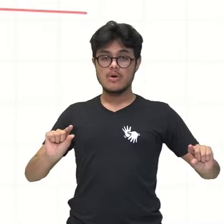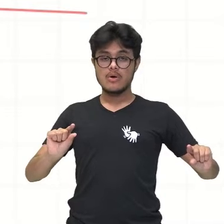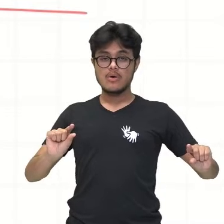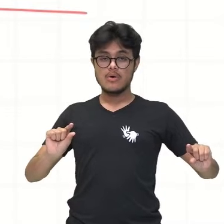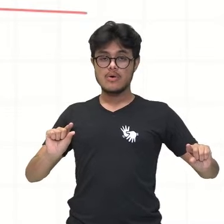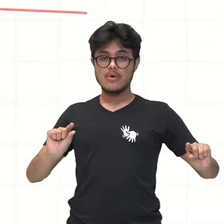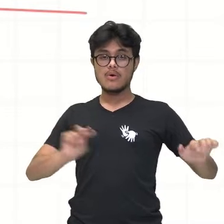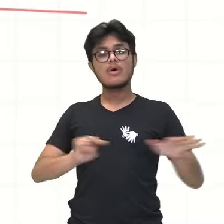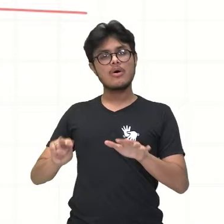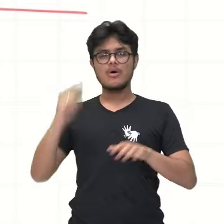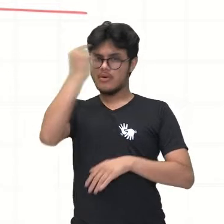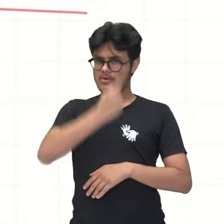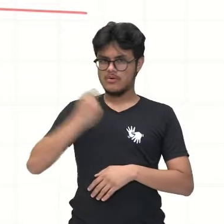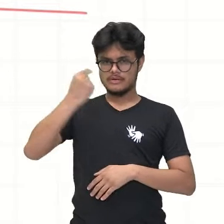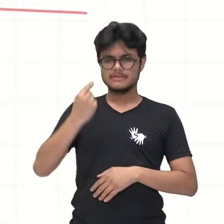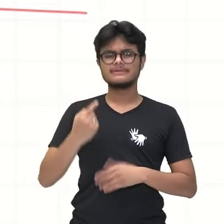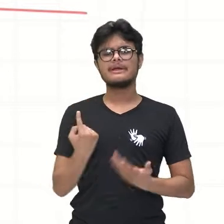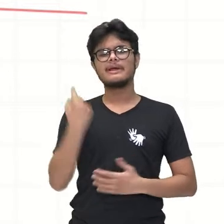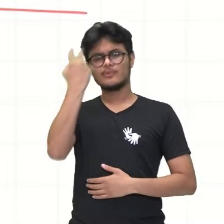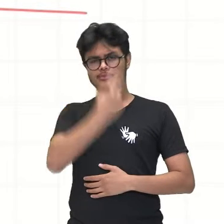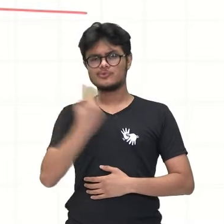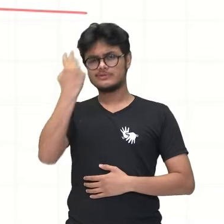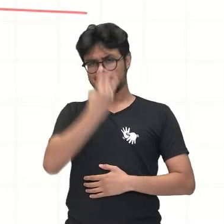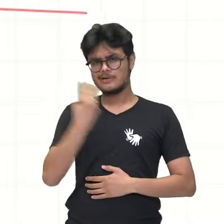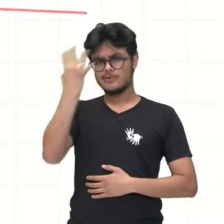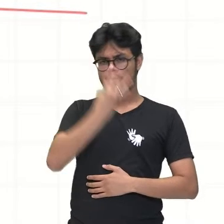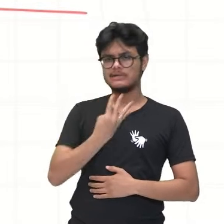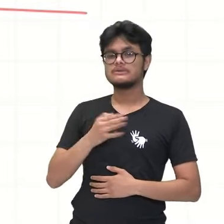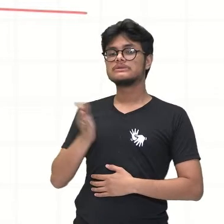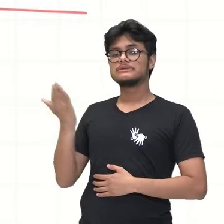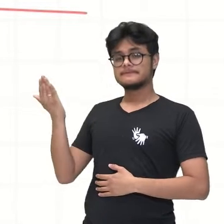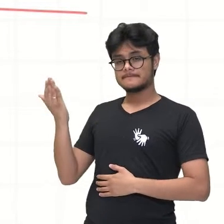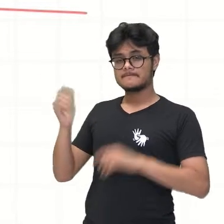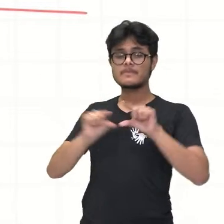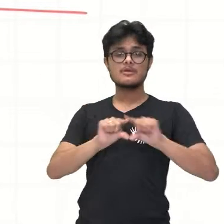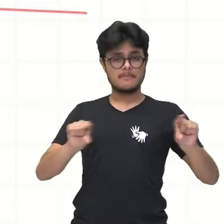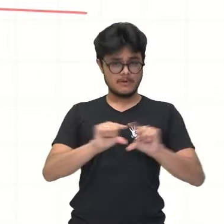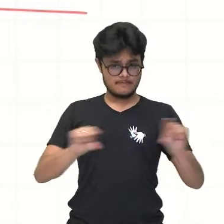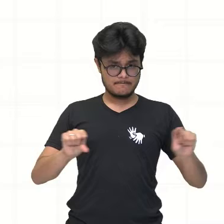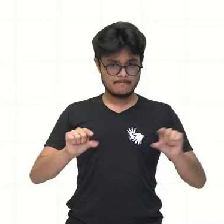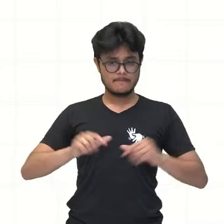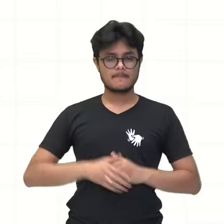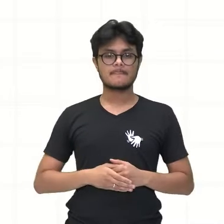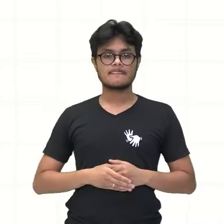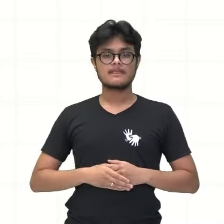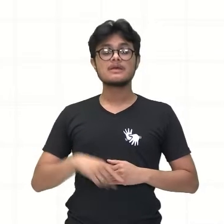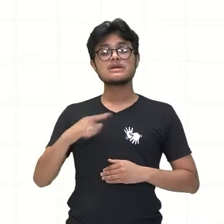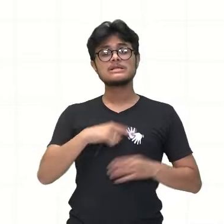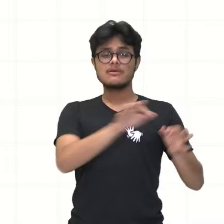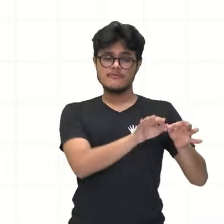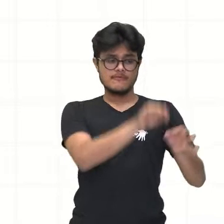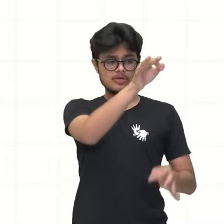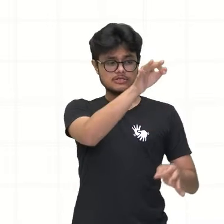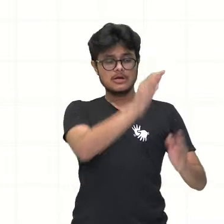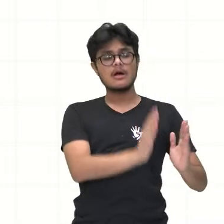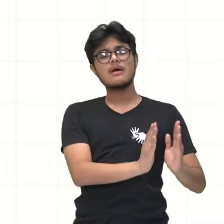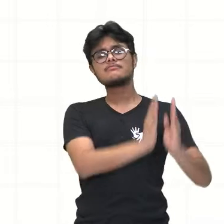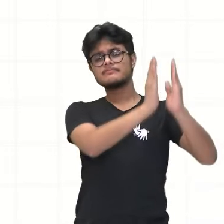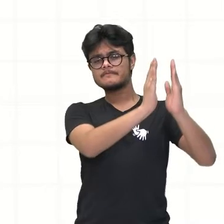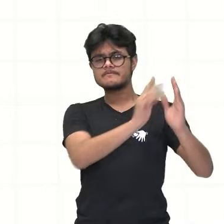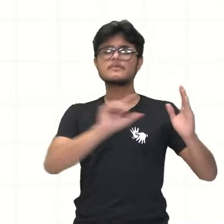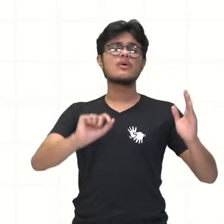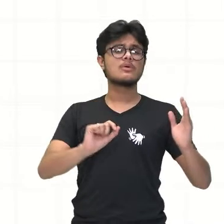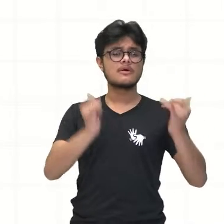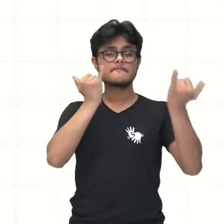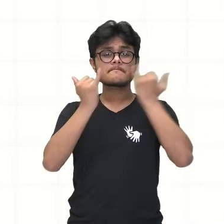1 hora, 2 horas, 3 horas, até 7 horas, certo? E no eixo